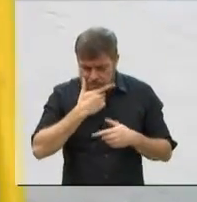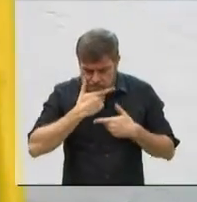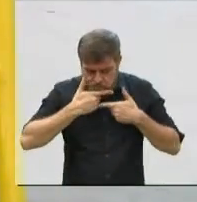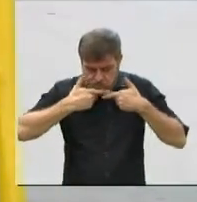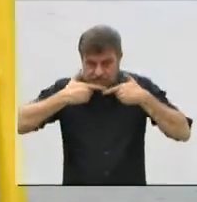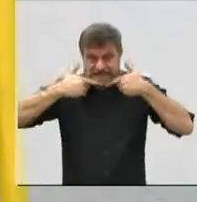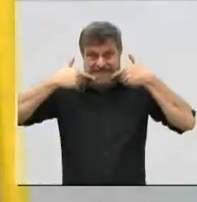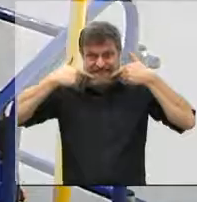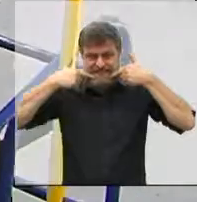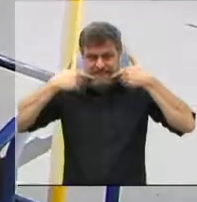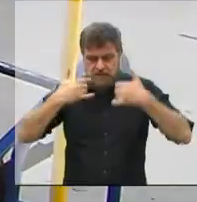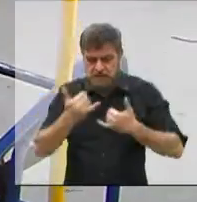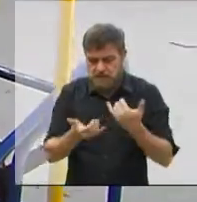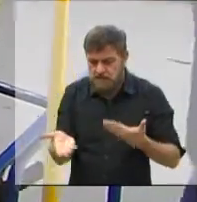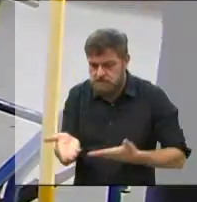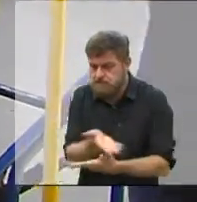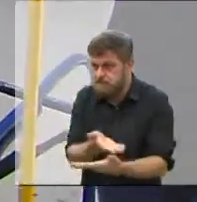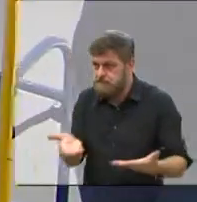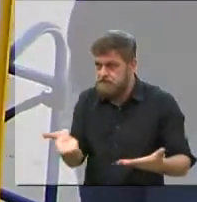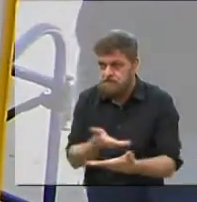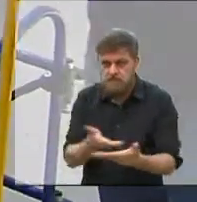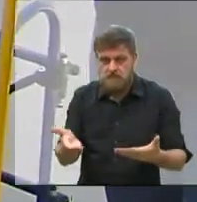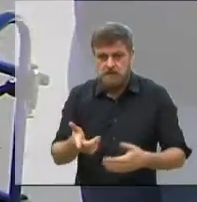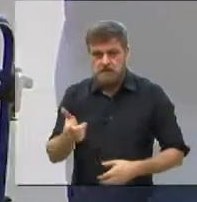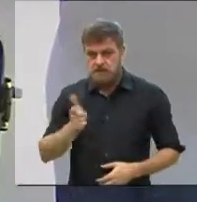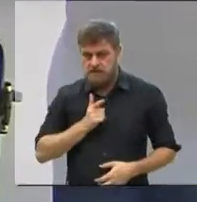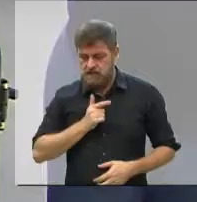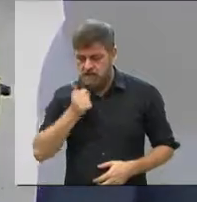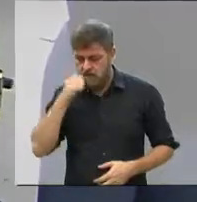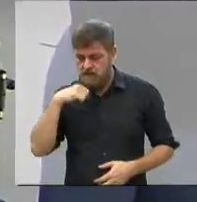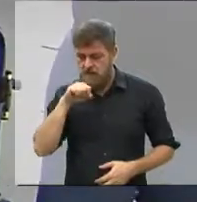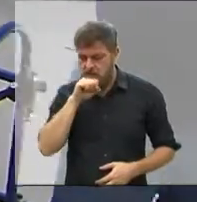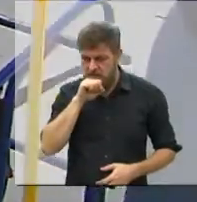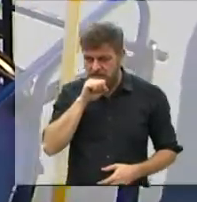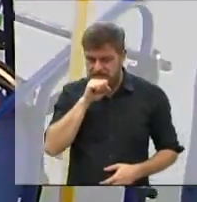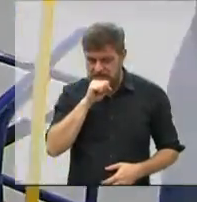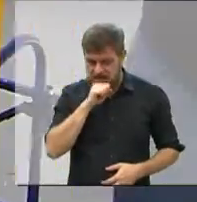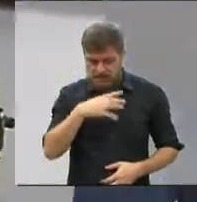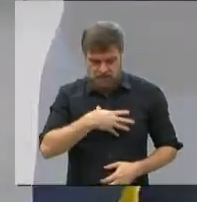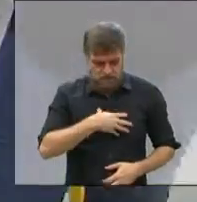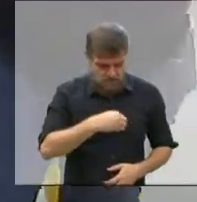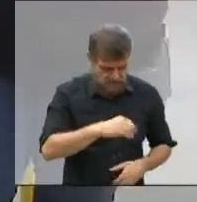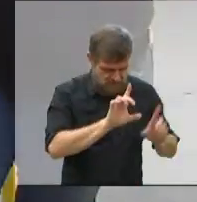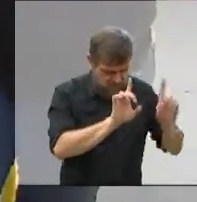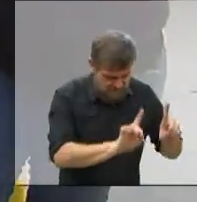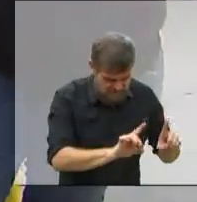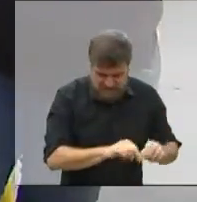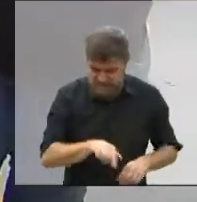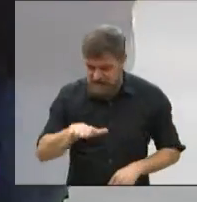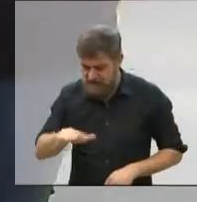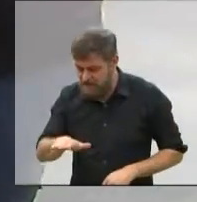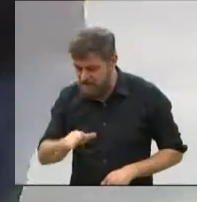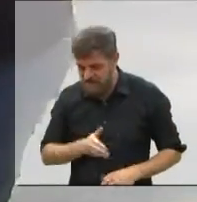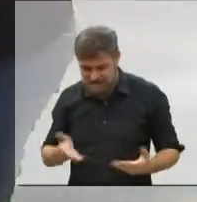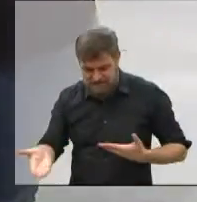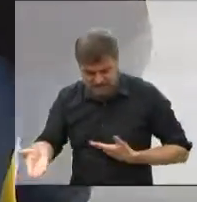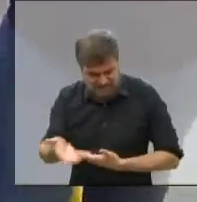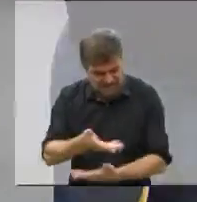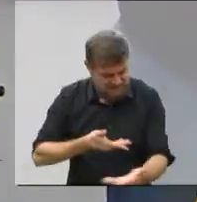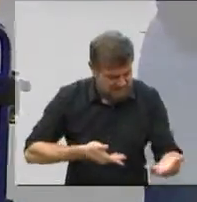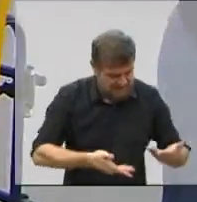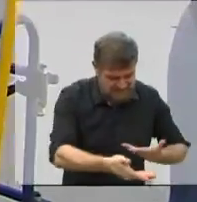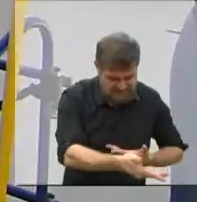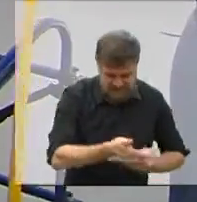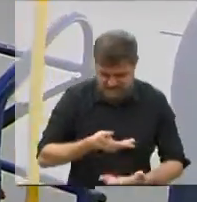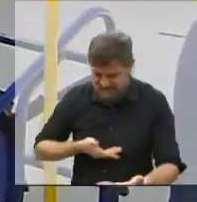menino brincar com o outro, ela começou a se interagir, ela o filho deficiente e o menino não deficiente. Começou a